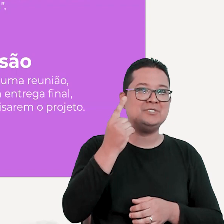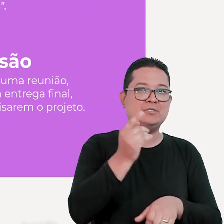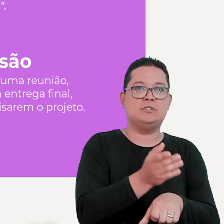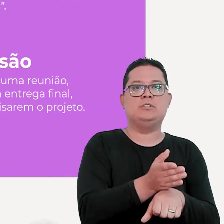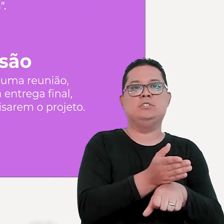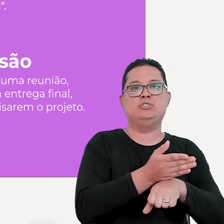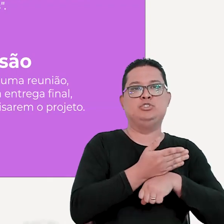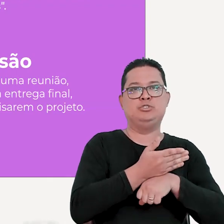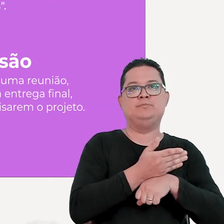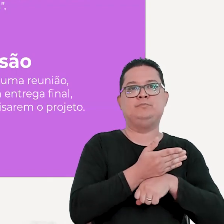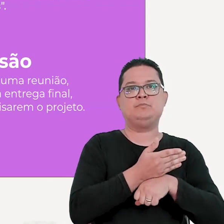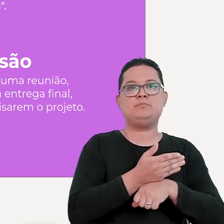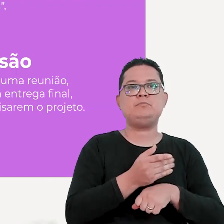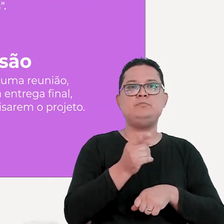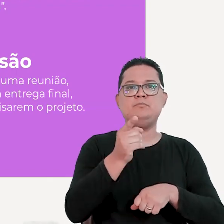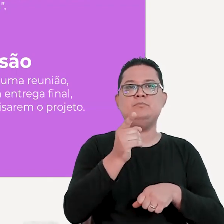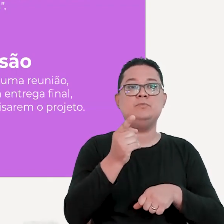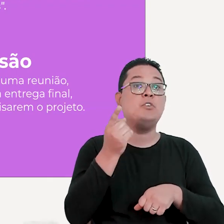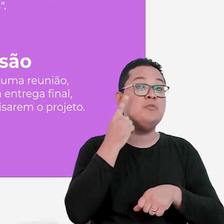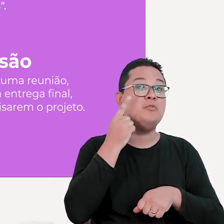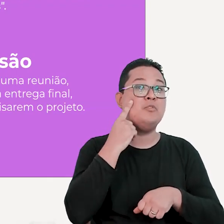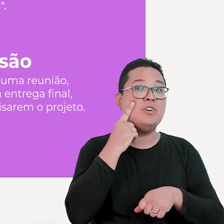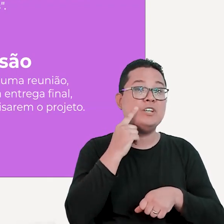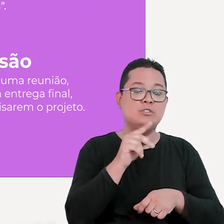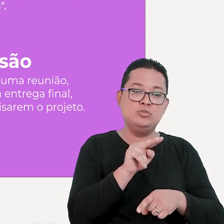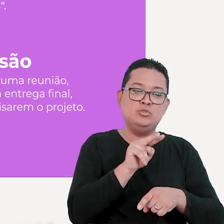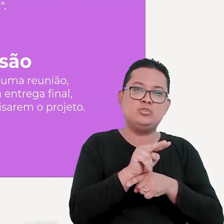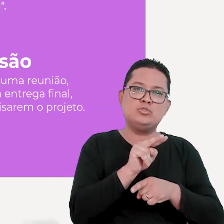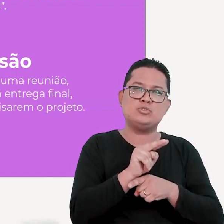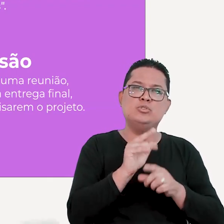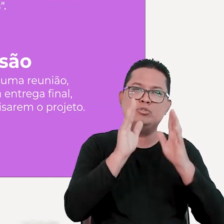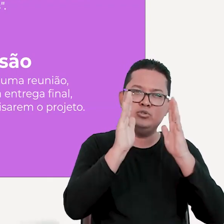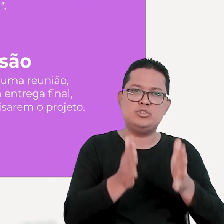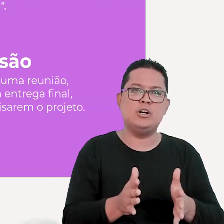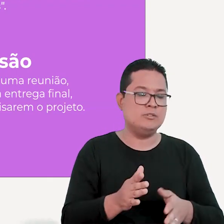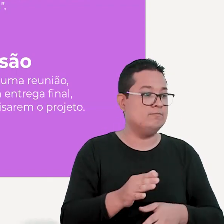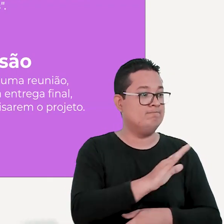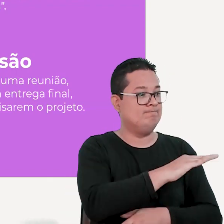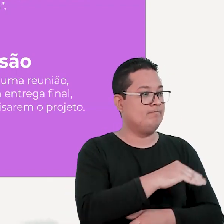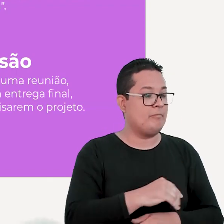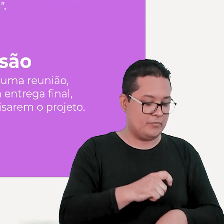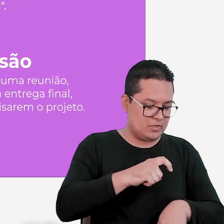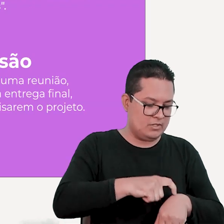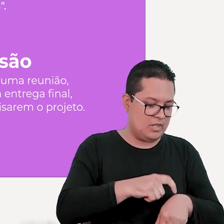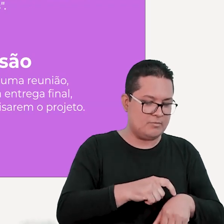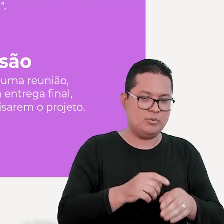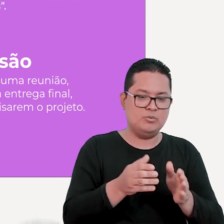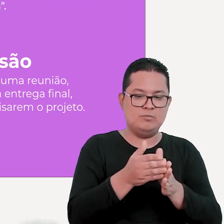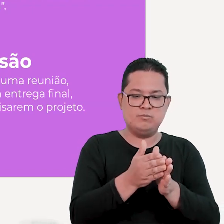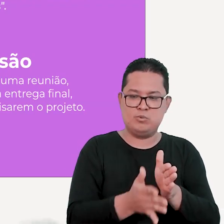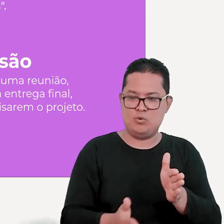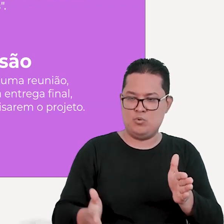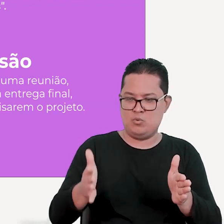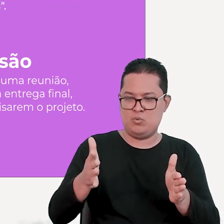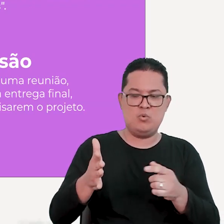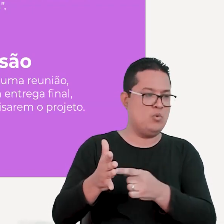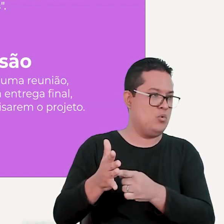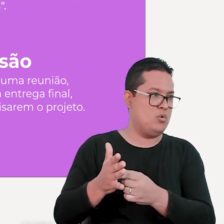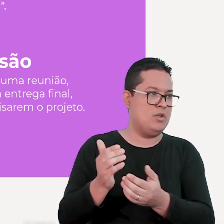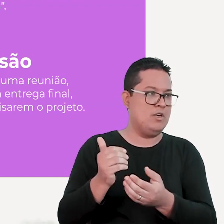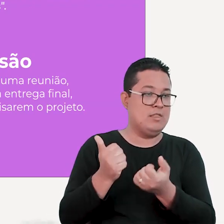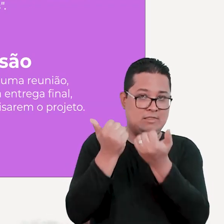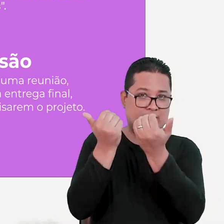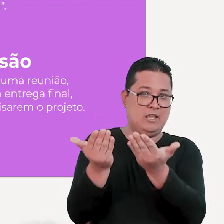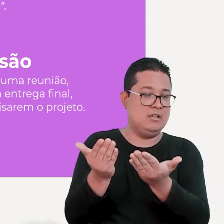se vai ter também alguém do time de pesquisa, e veja quanto tempo vocês têm até a entrega final do projeto. Um exemplo,